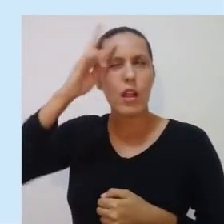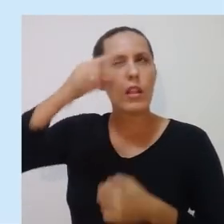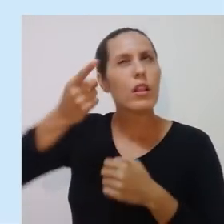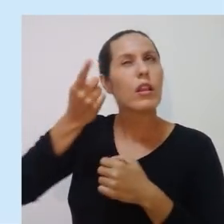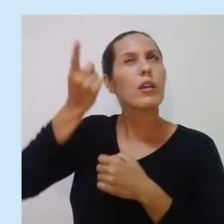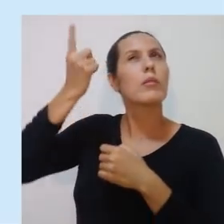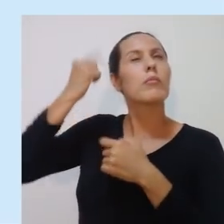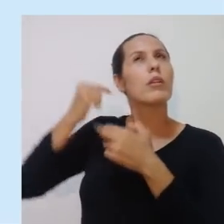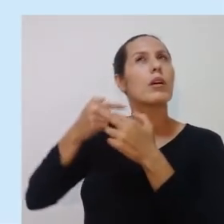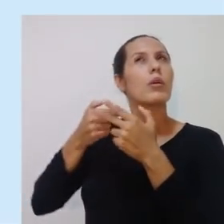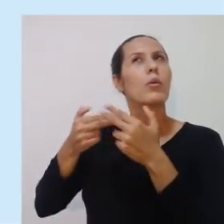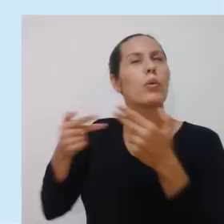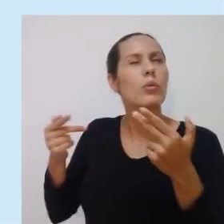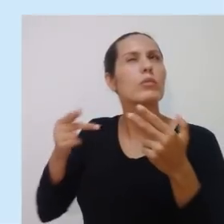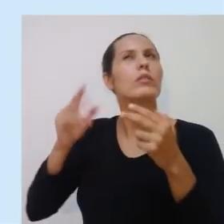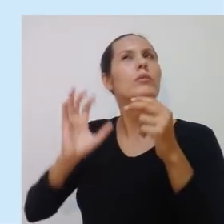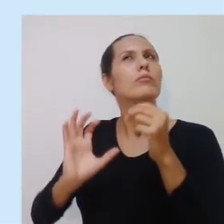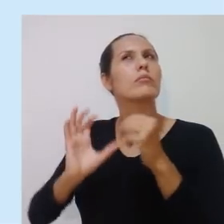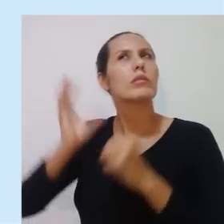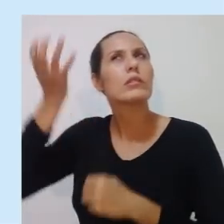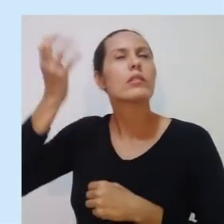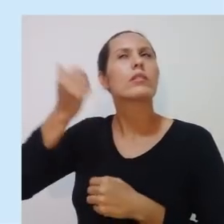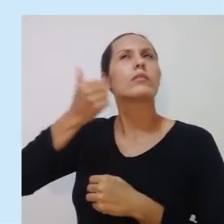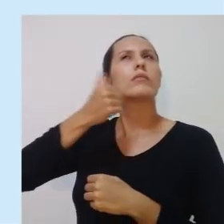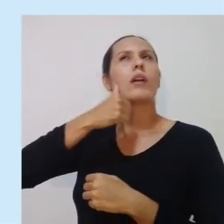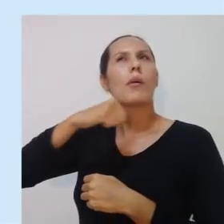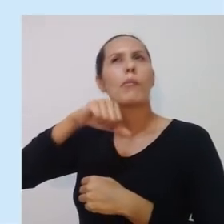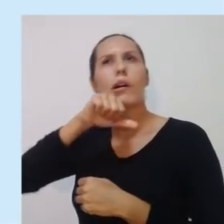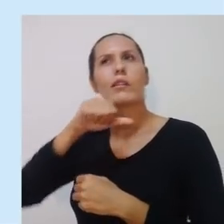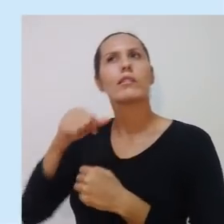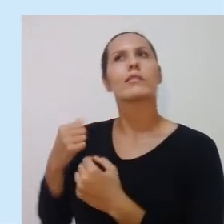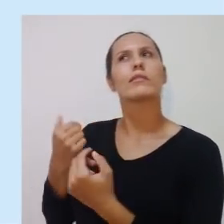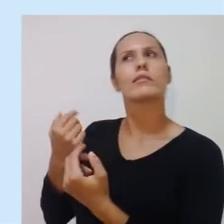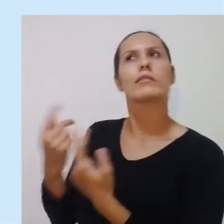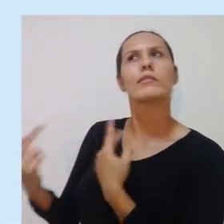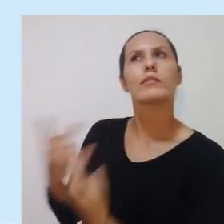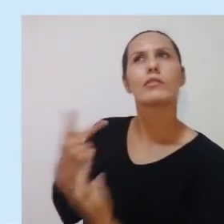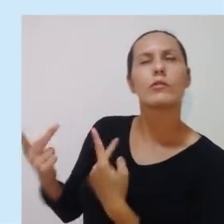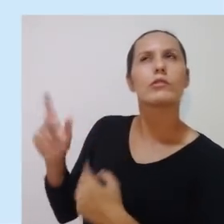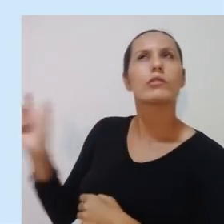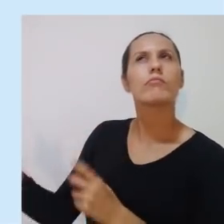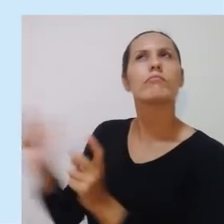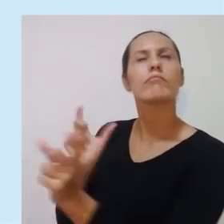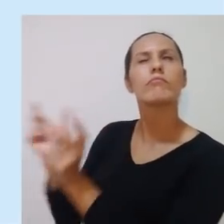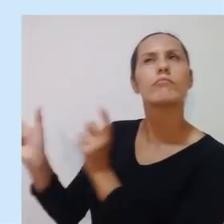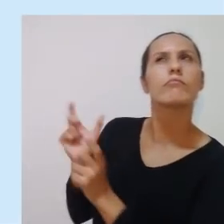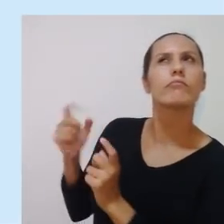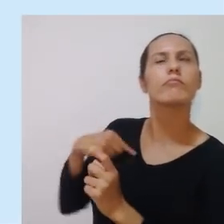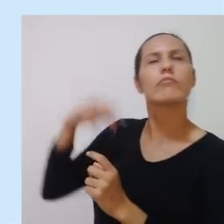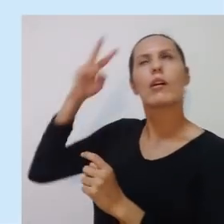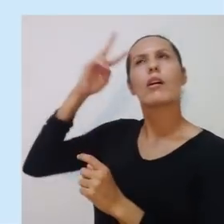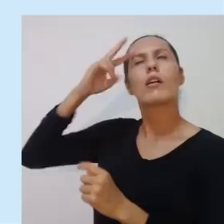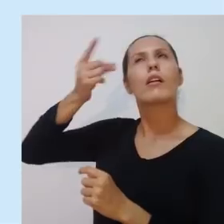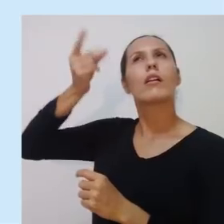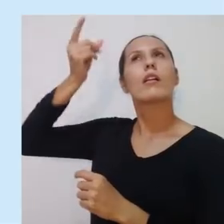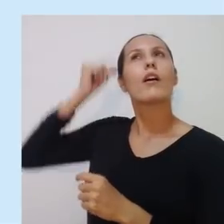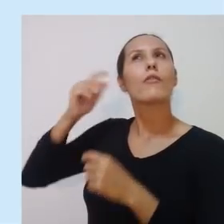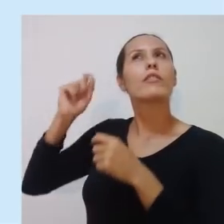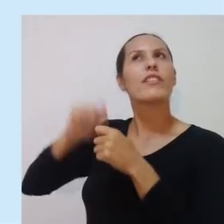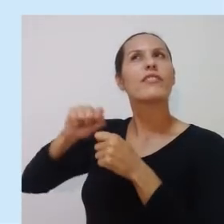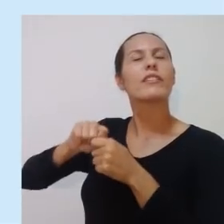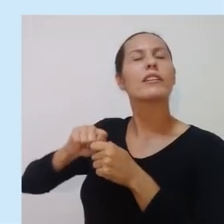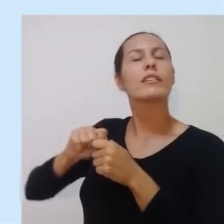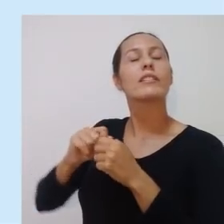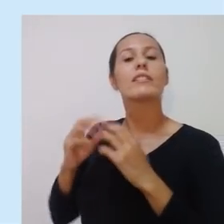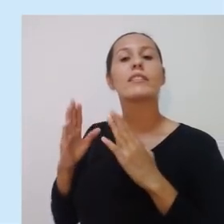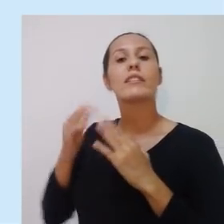se lembrar de algumas circunstâncias, de alguns momentos em que vocês ouviram isso, vocês